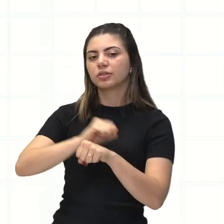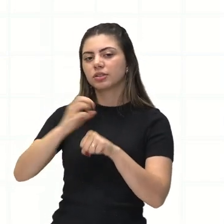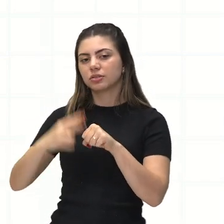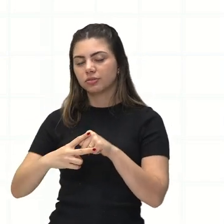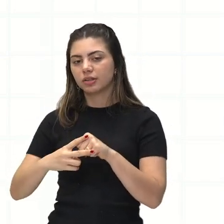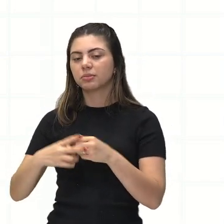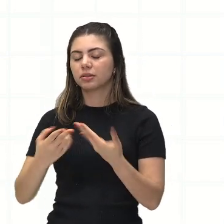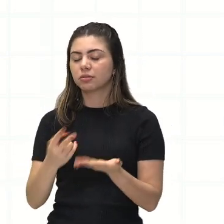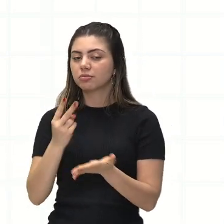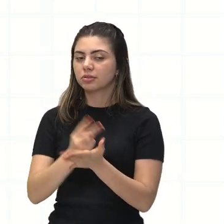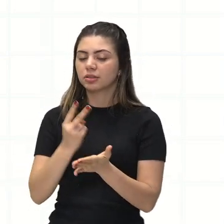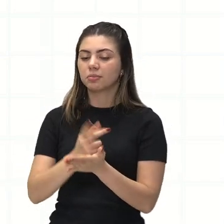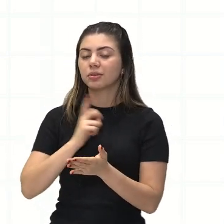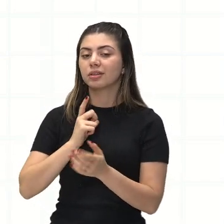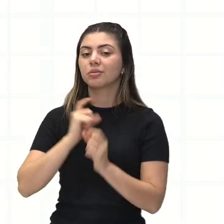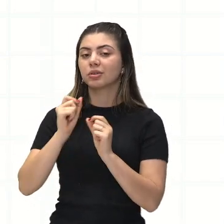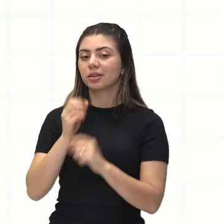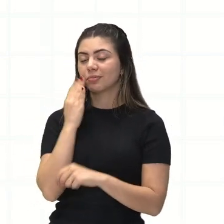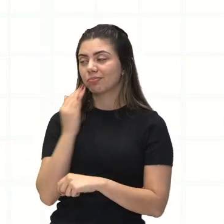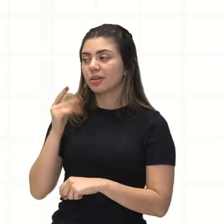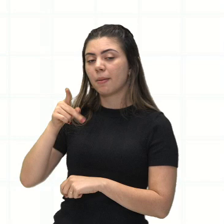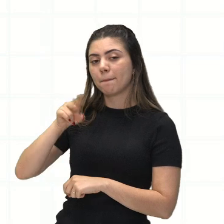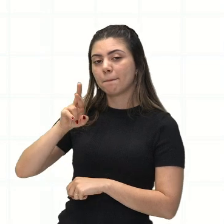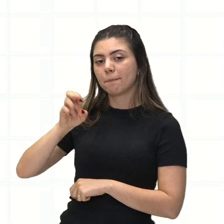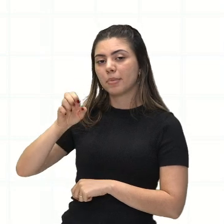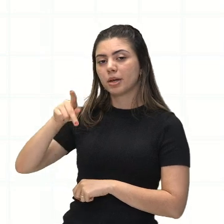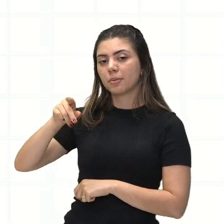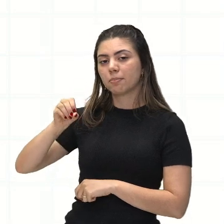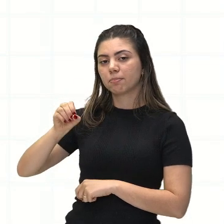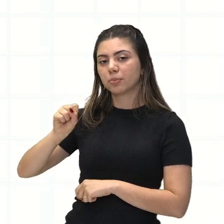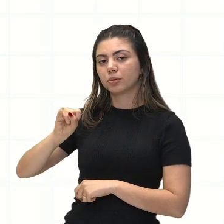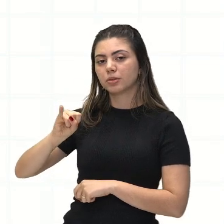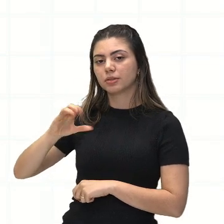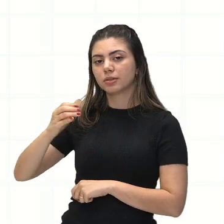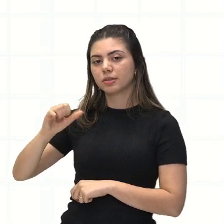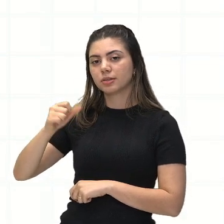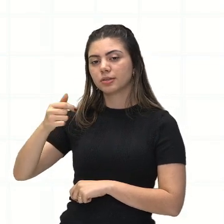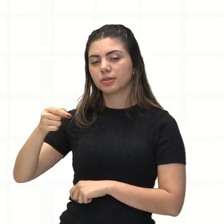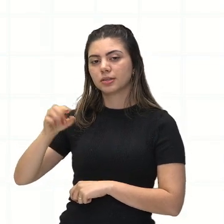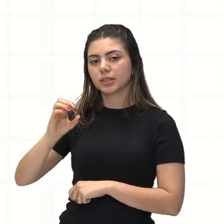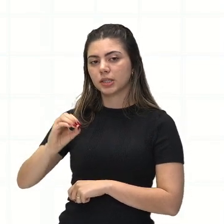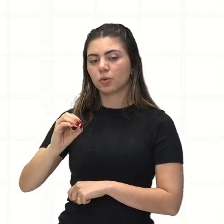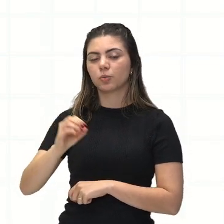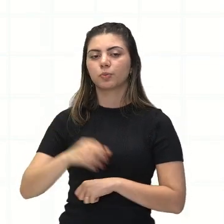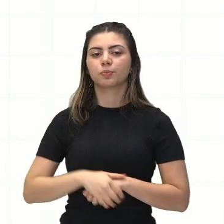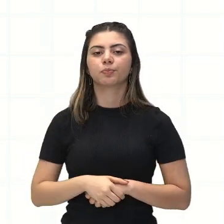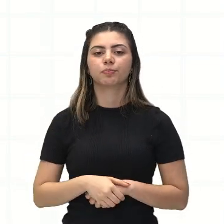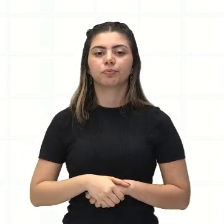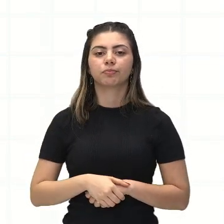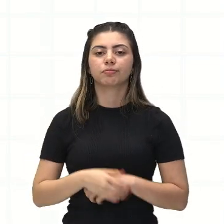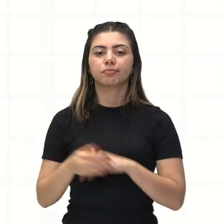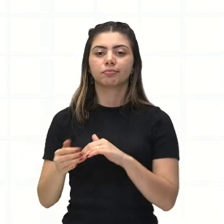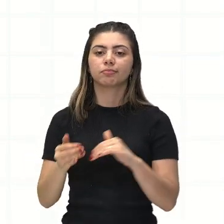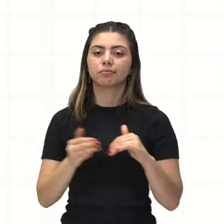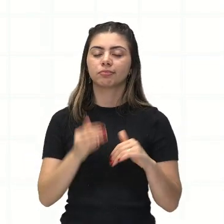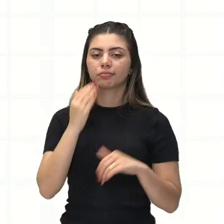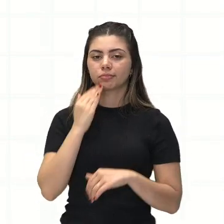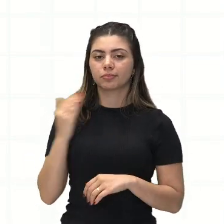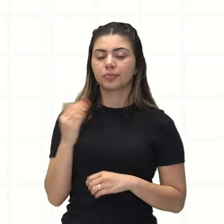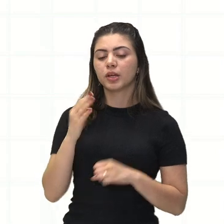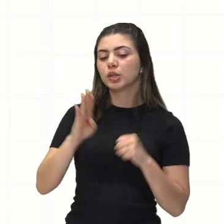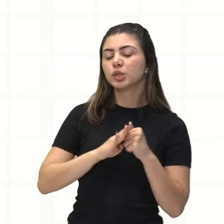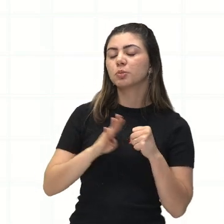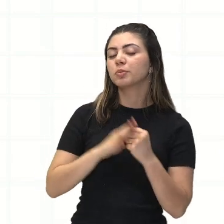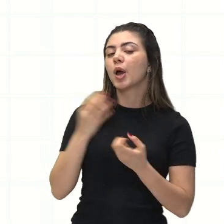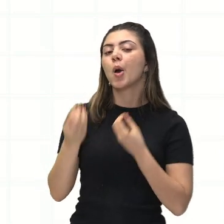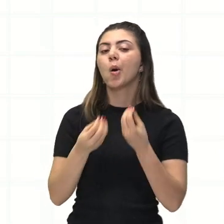sempre acompanhado dessa preposição, geralmente de. Olha lá, em substantivos, como isso